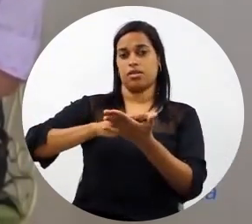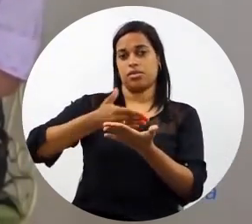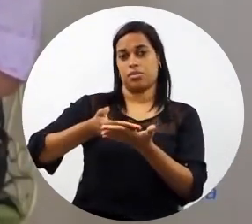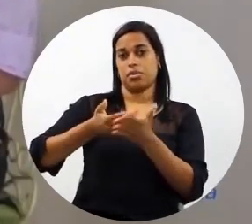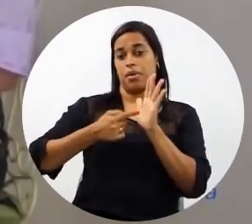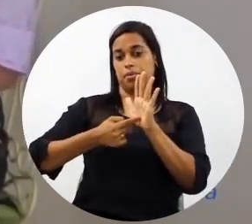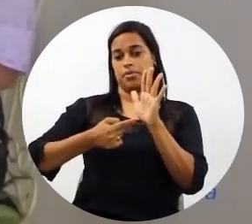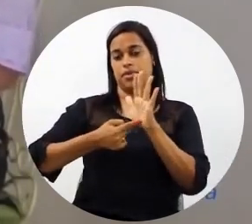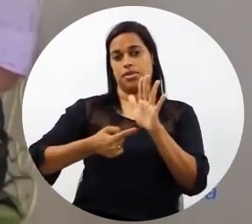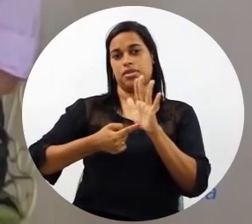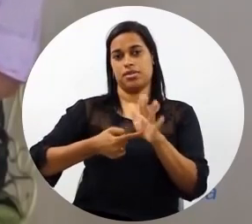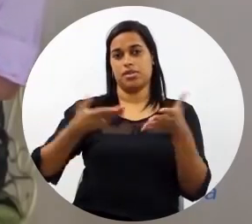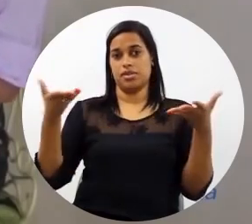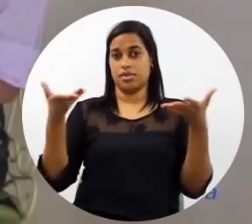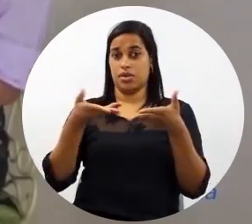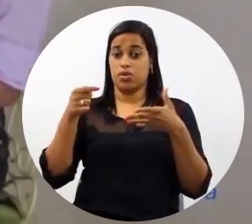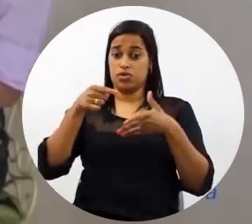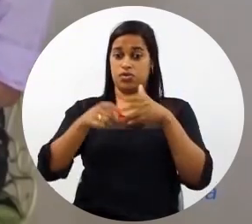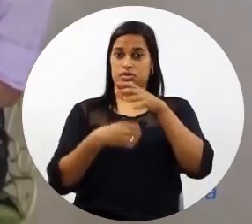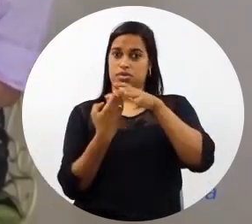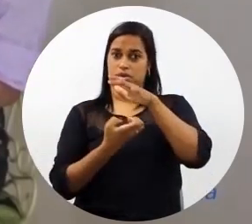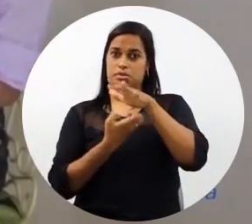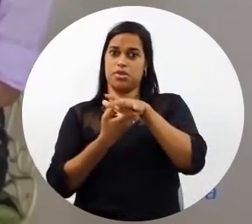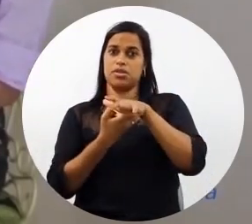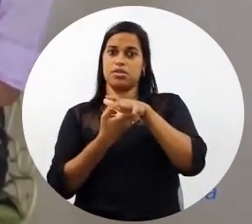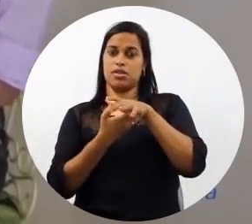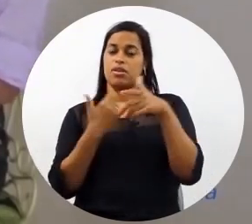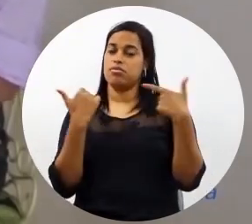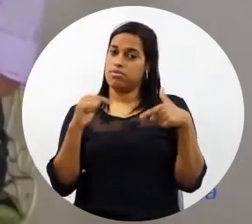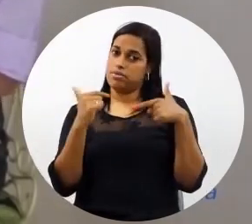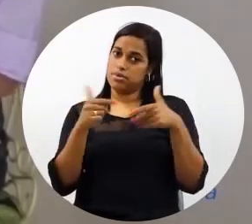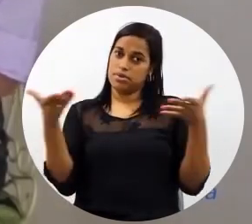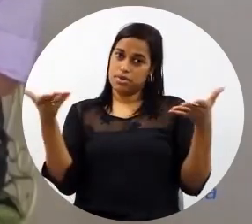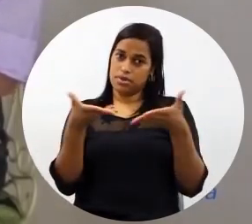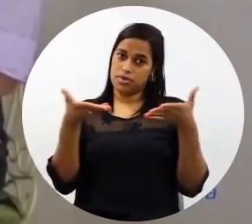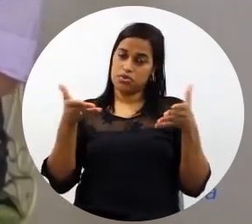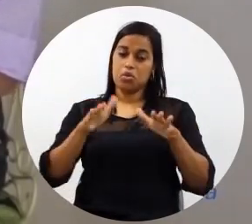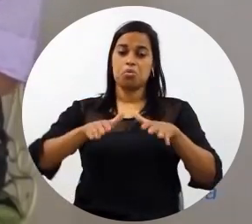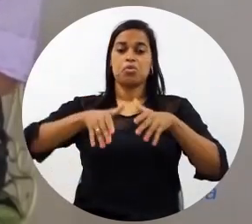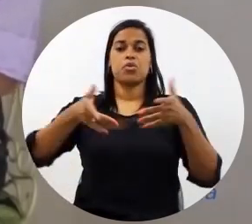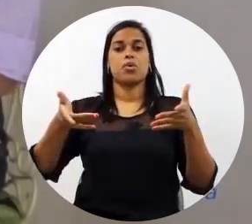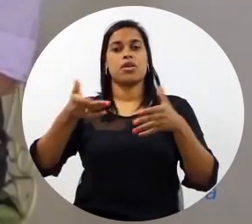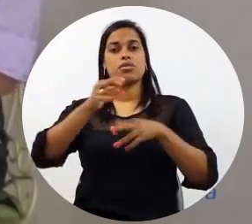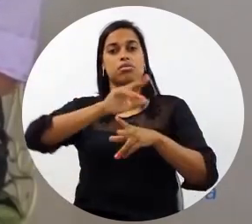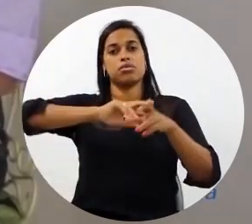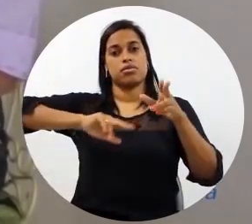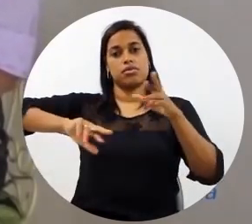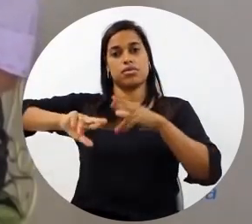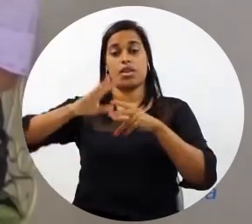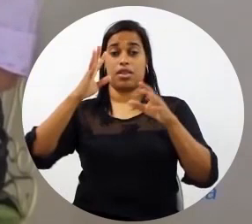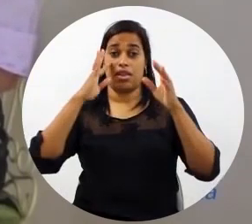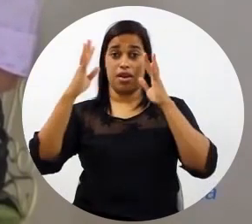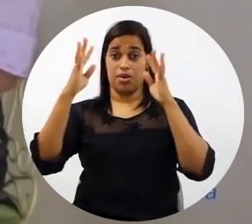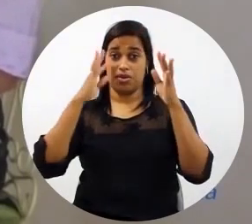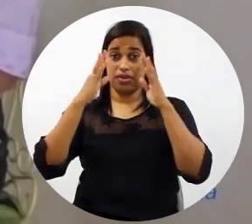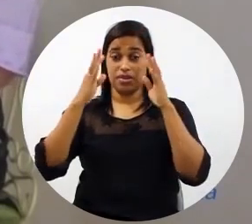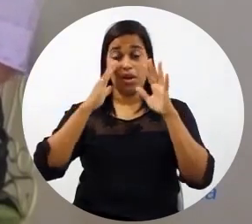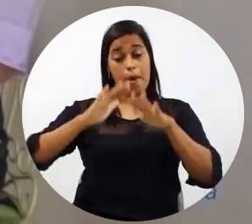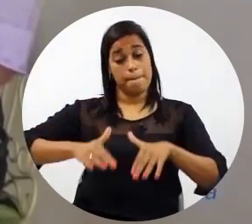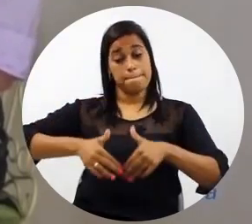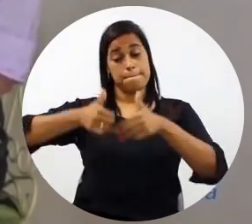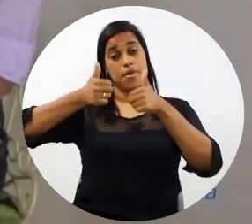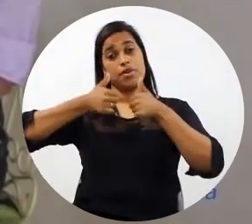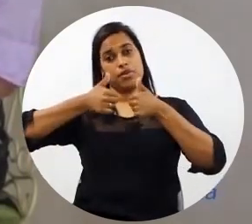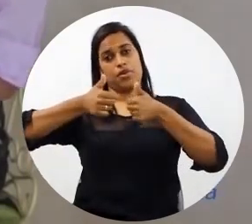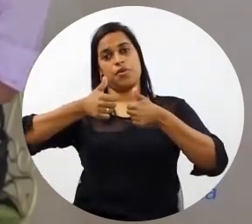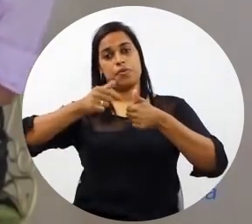se apresenta mais naquela empresa que ele está atuando hoje. E qual a teoria ou a melhor teoria